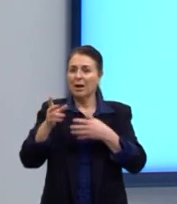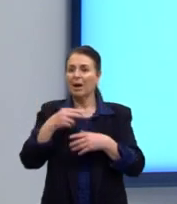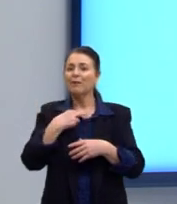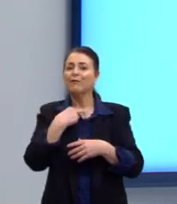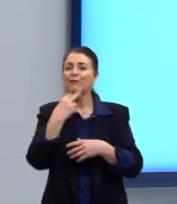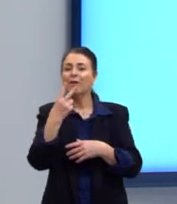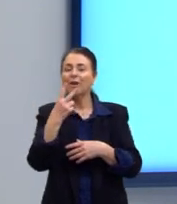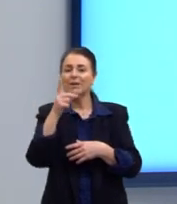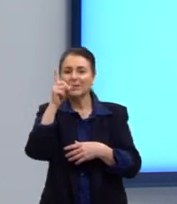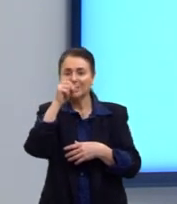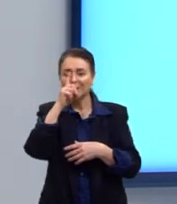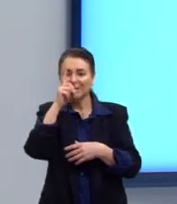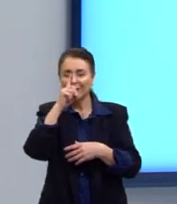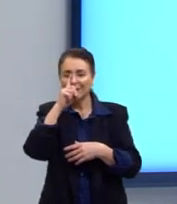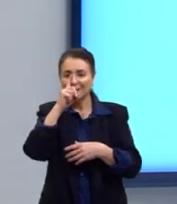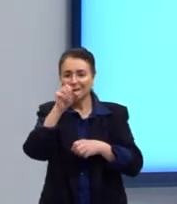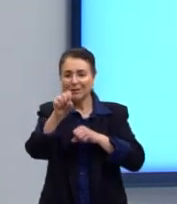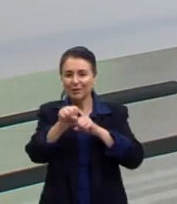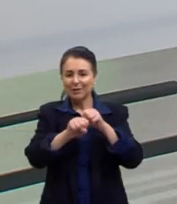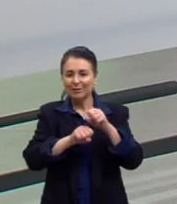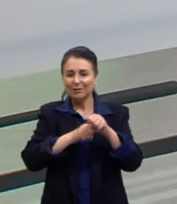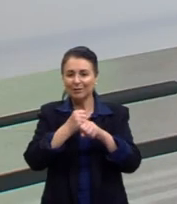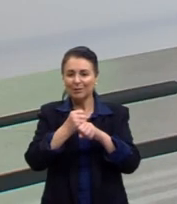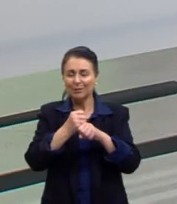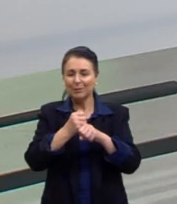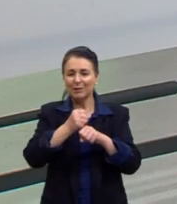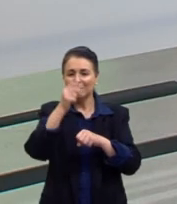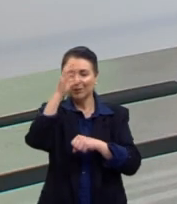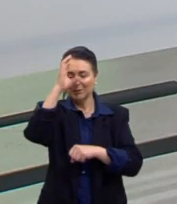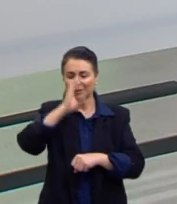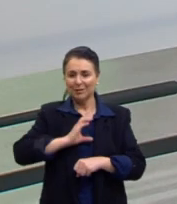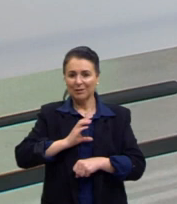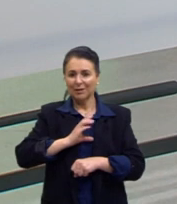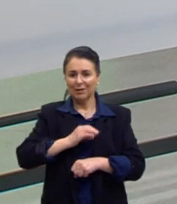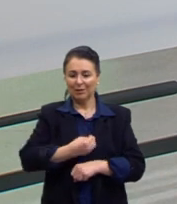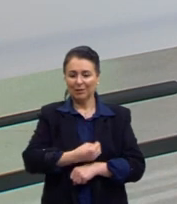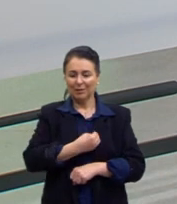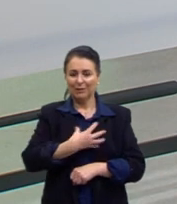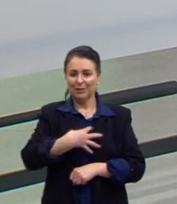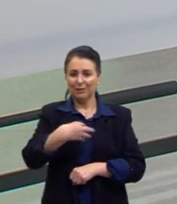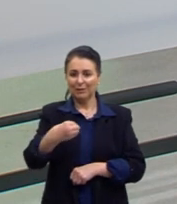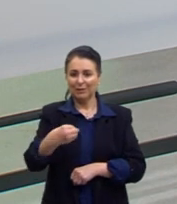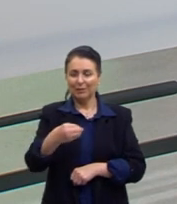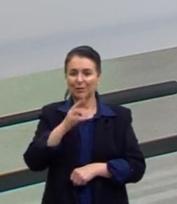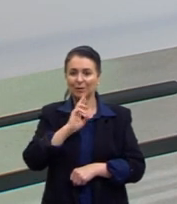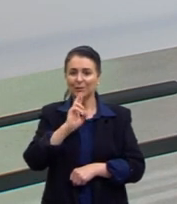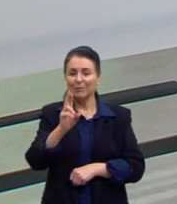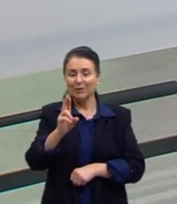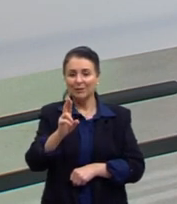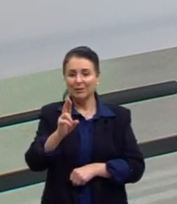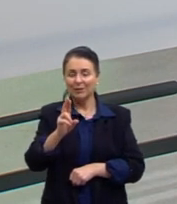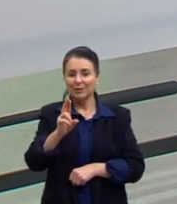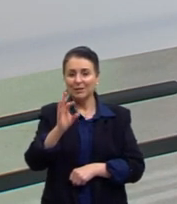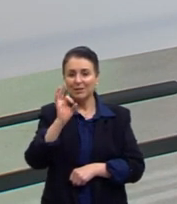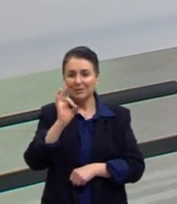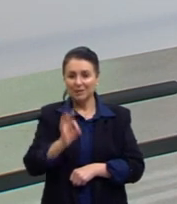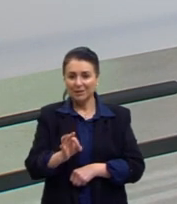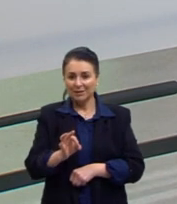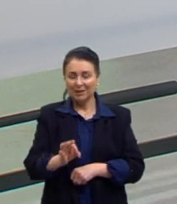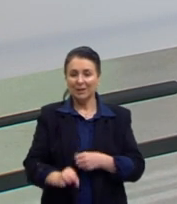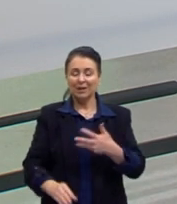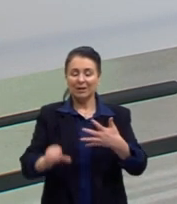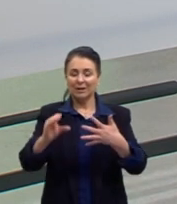na formação cidada do filho aqui a nossa resposta correta Vê se a letra D aliás letra C